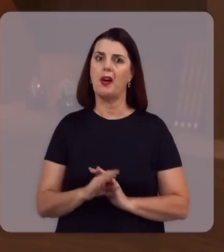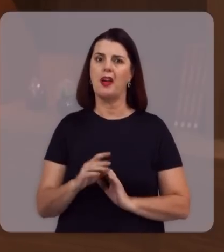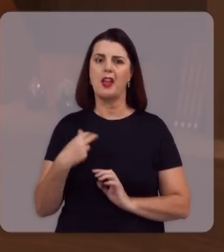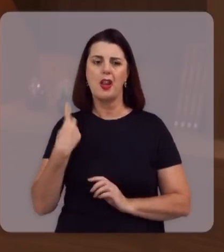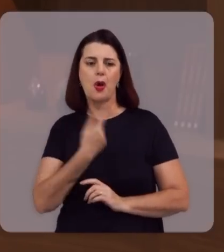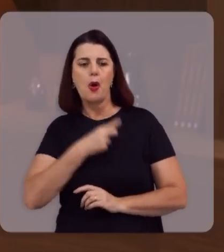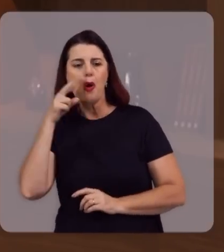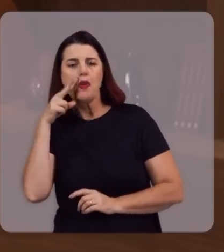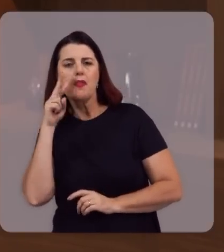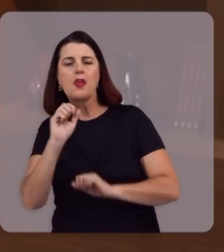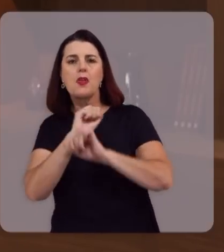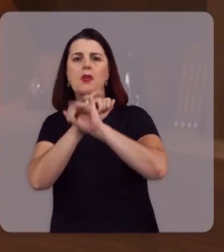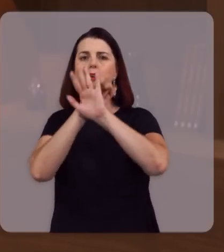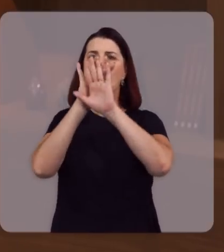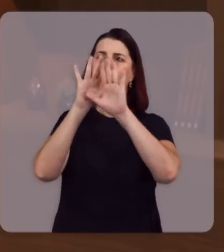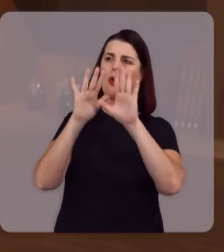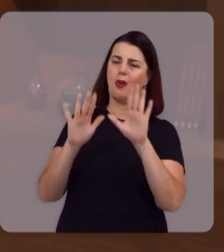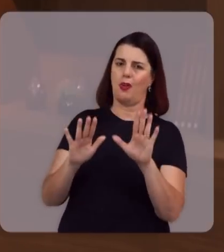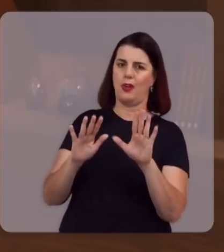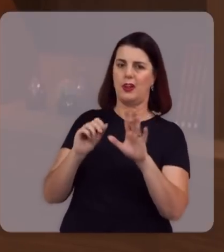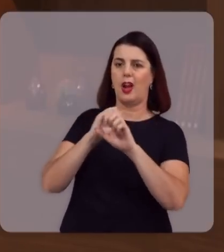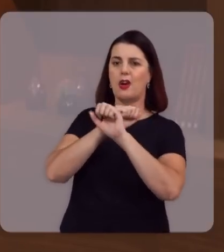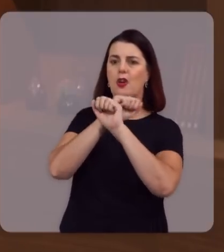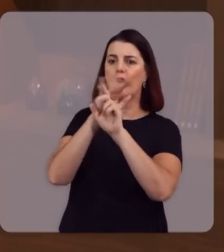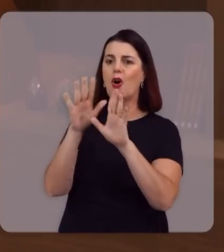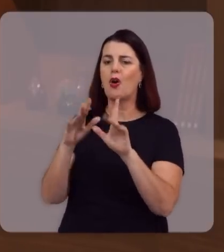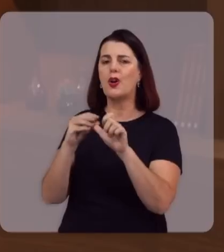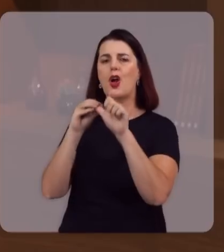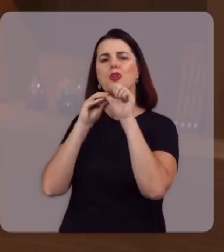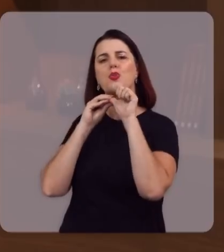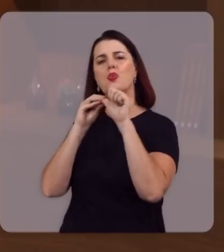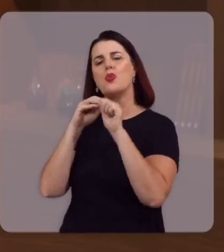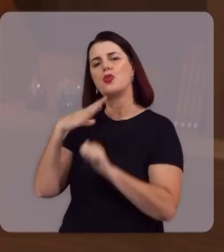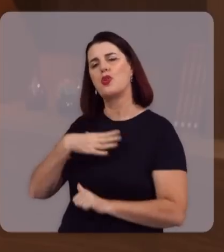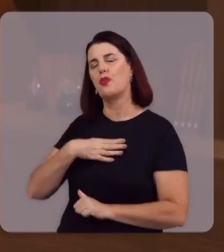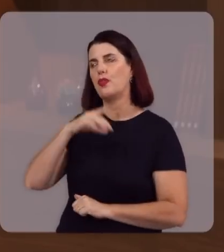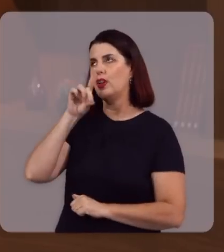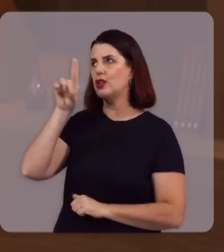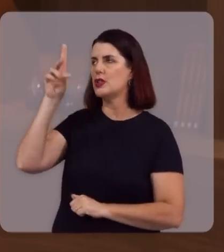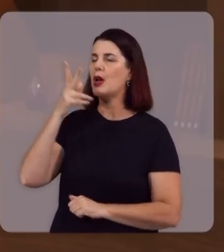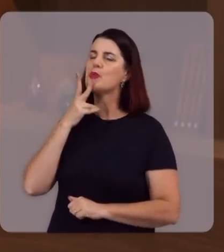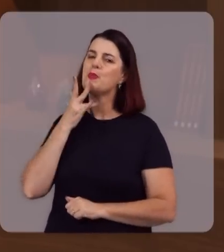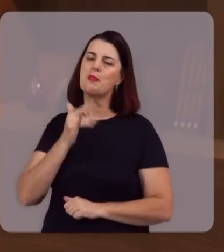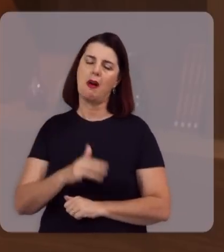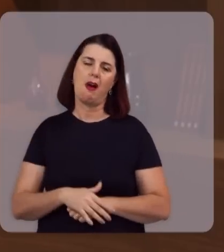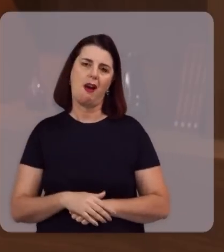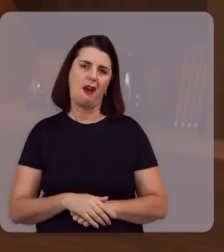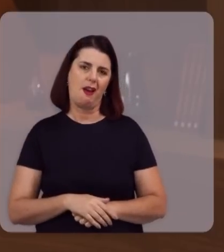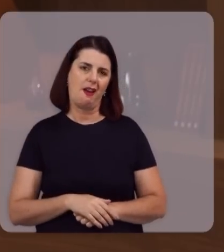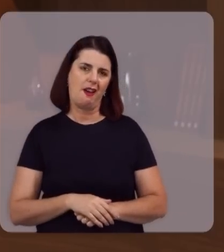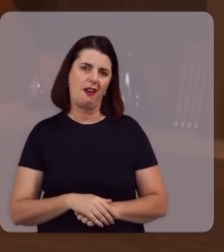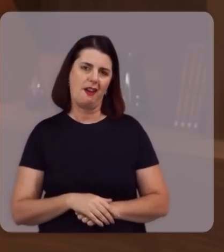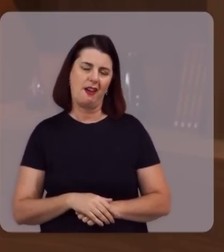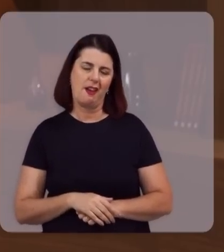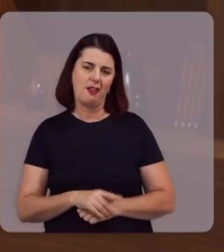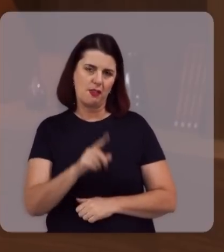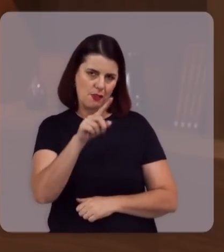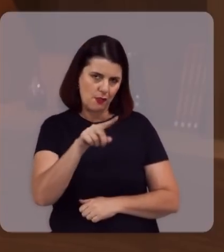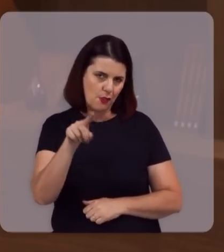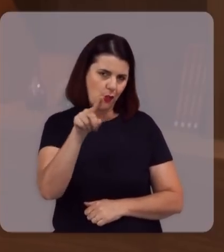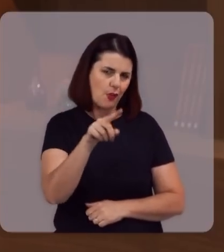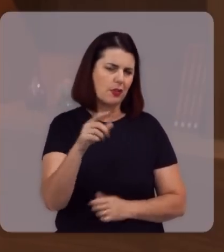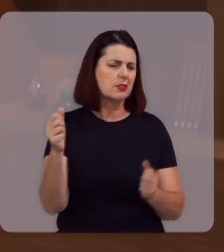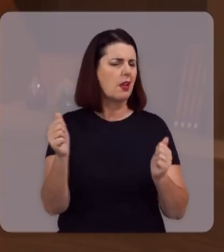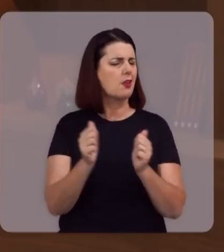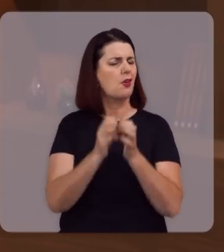a sua glória, glória como do unigênito do Pai. Você,